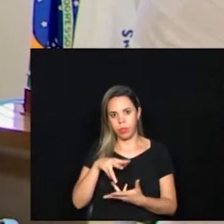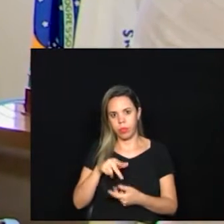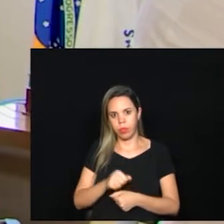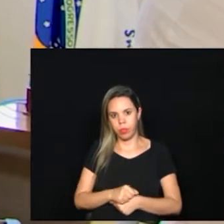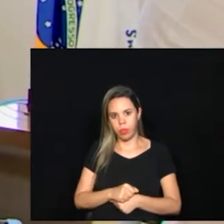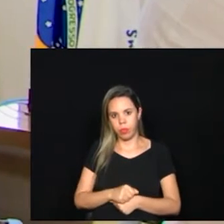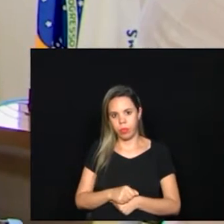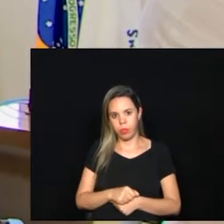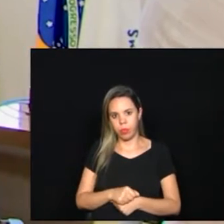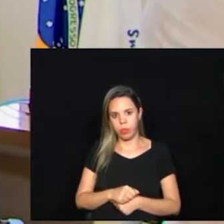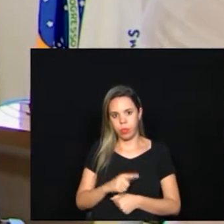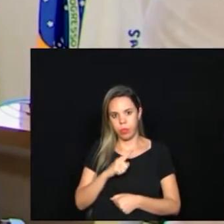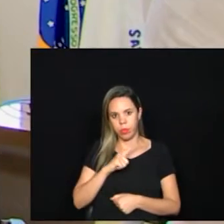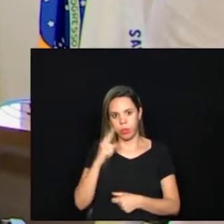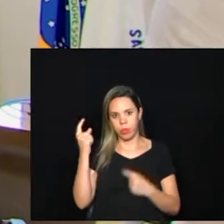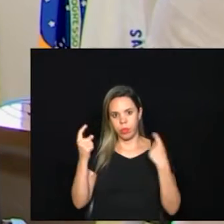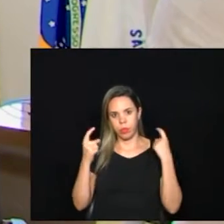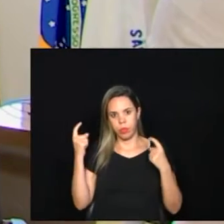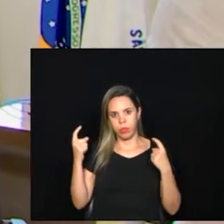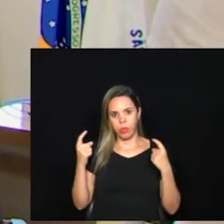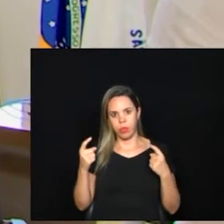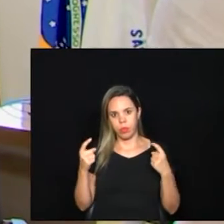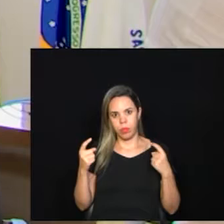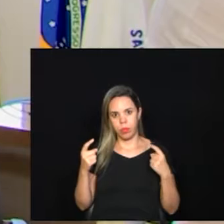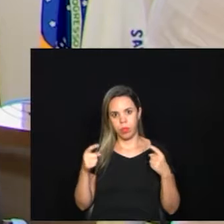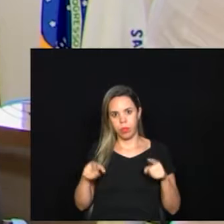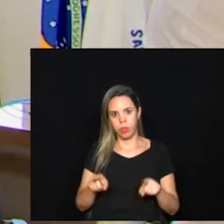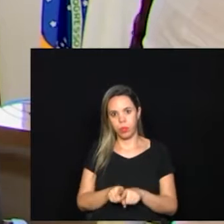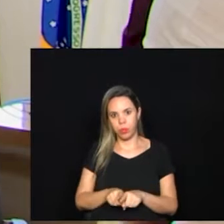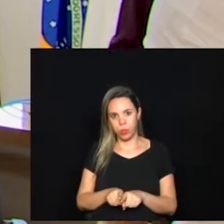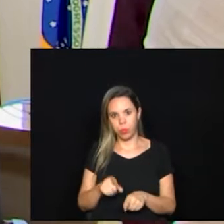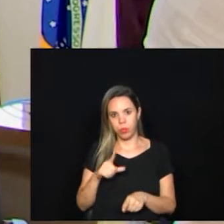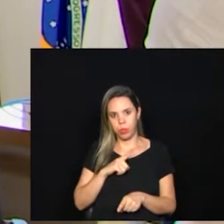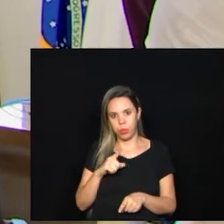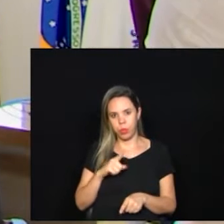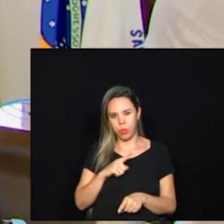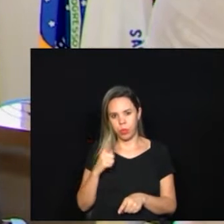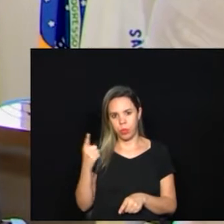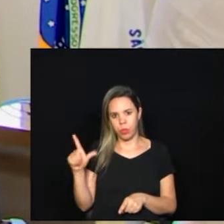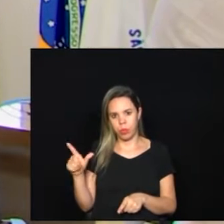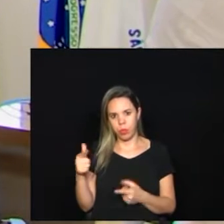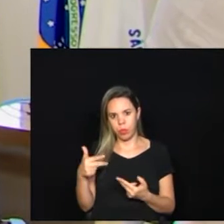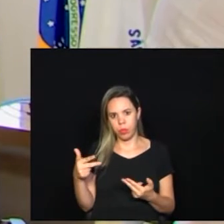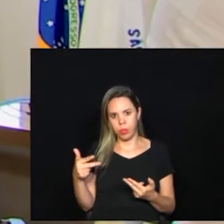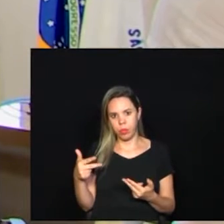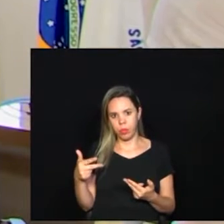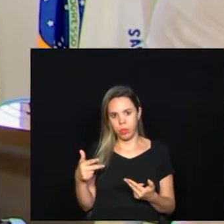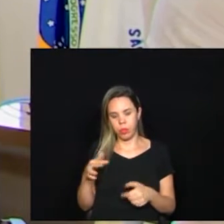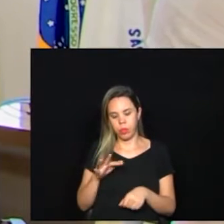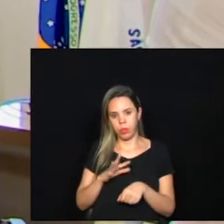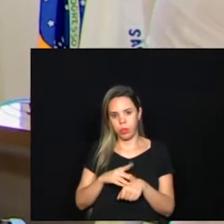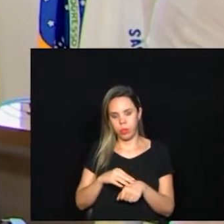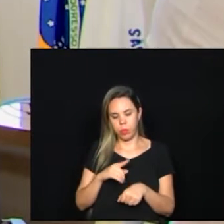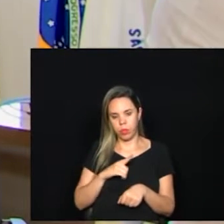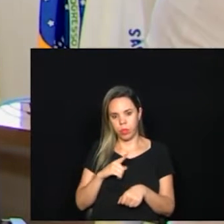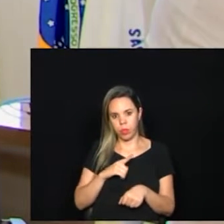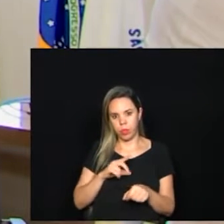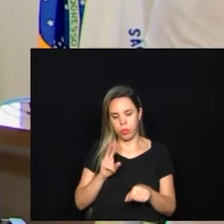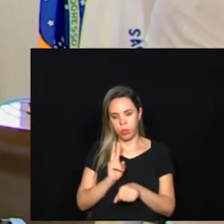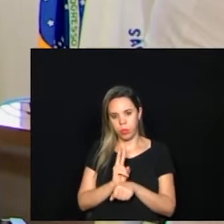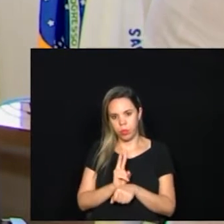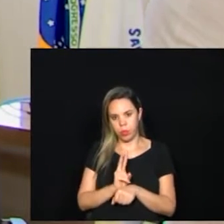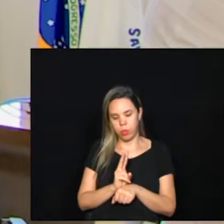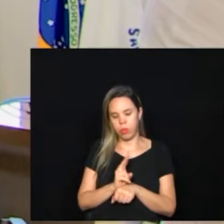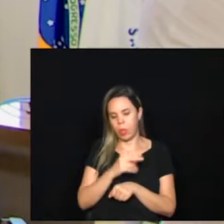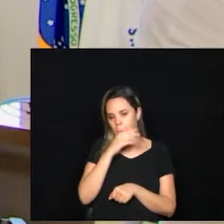inteiro, existe essa preocupação, mas também existe outros tipos de doença que tem que ser cuidado,